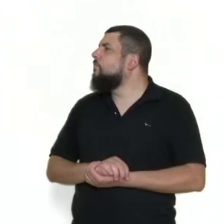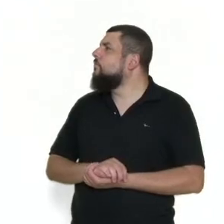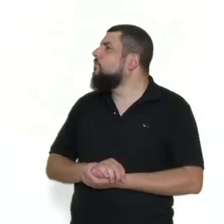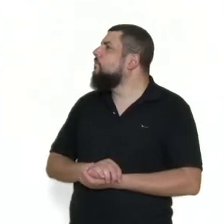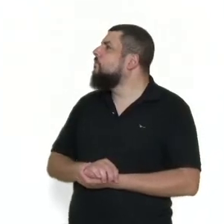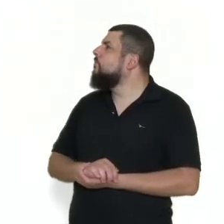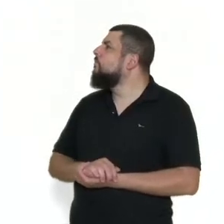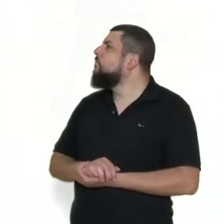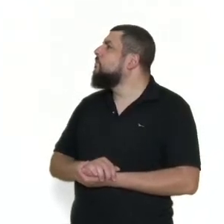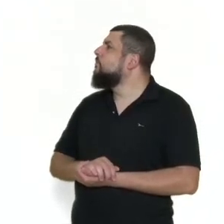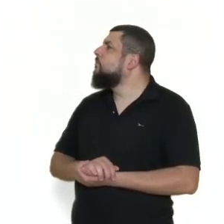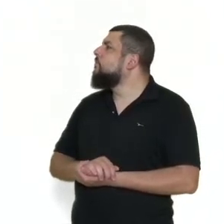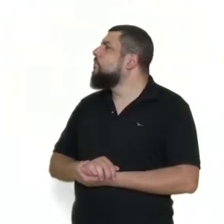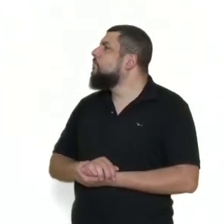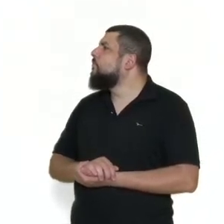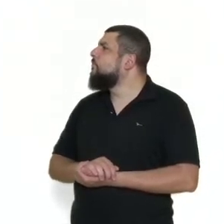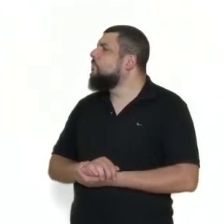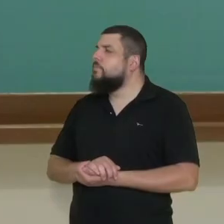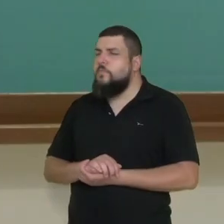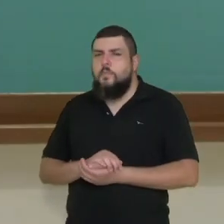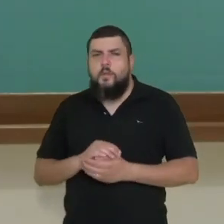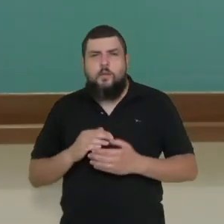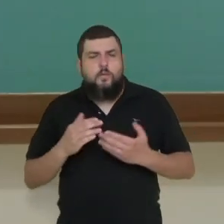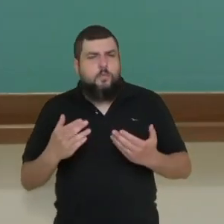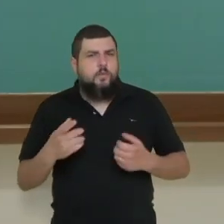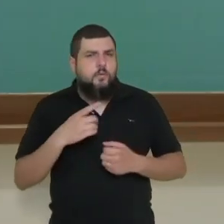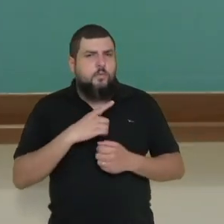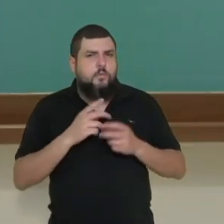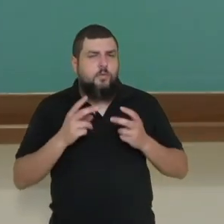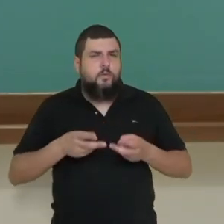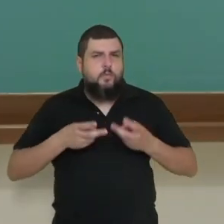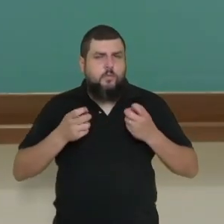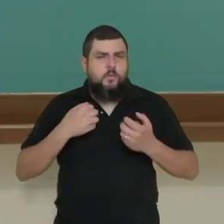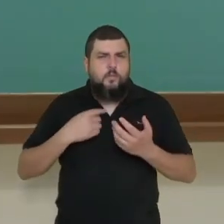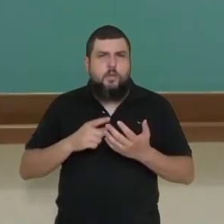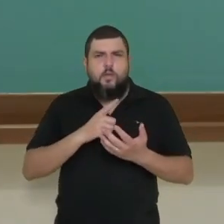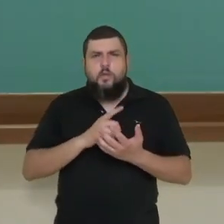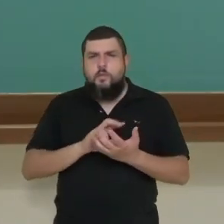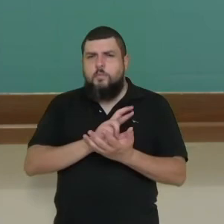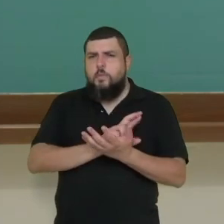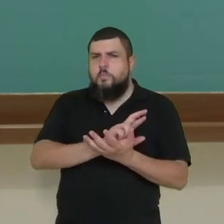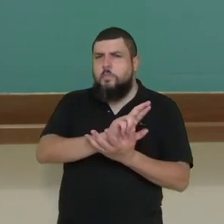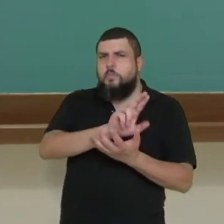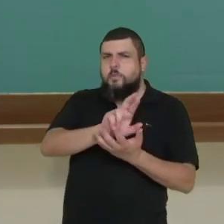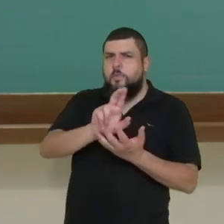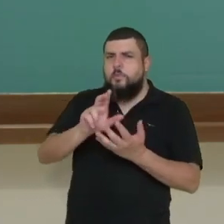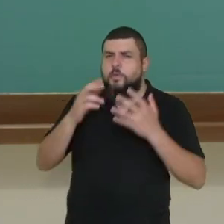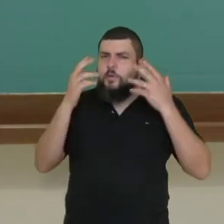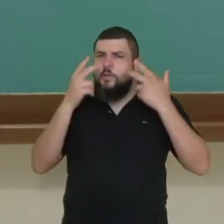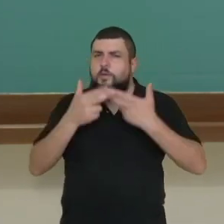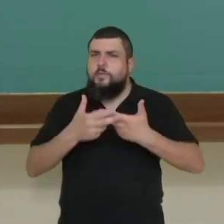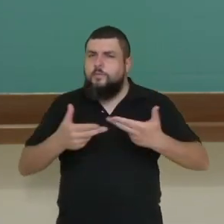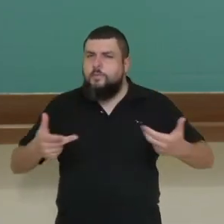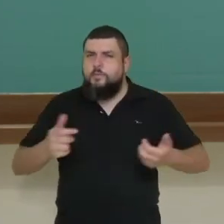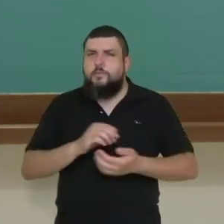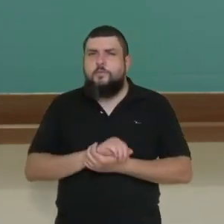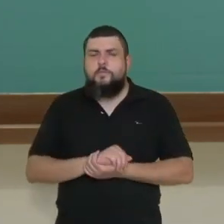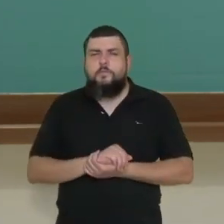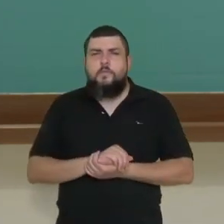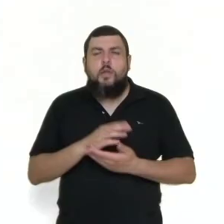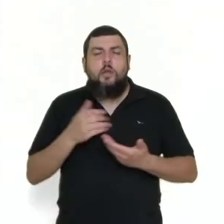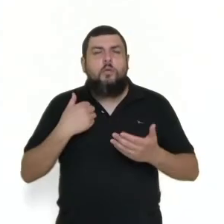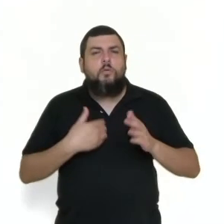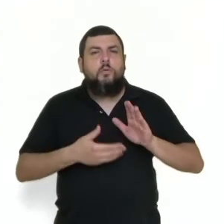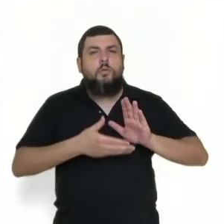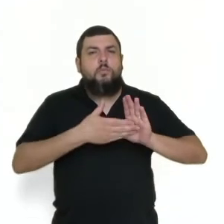cães selvagens, entre outros. Mas uma biodiversidade bastante grande também, tá? Vou propor para vocês,